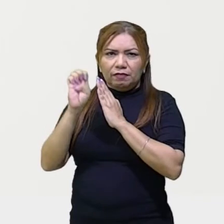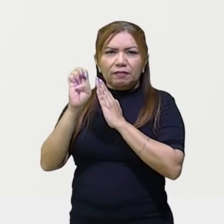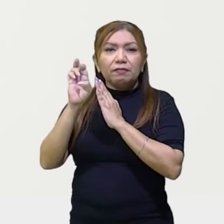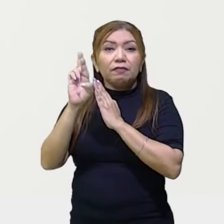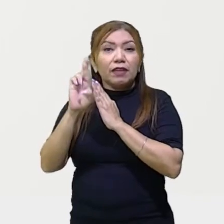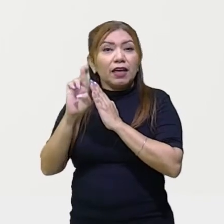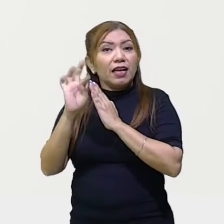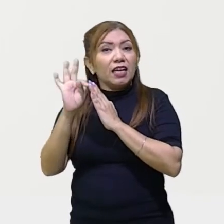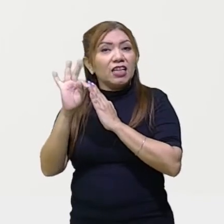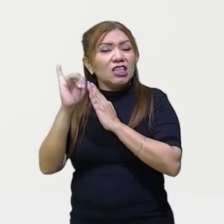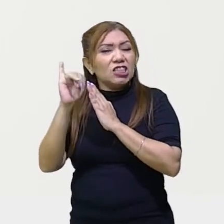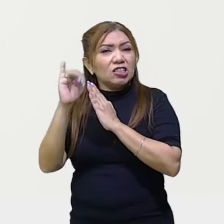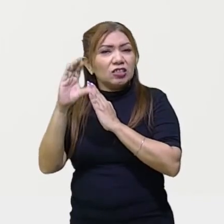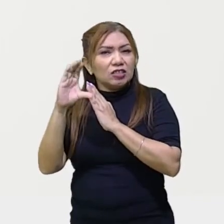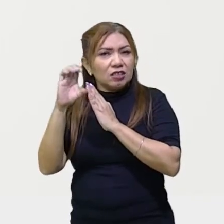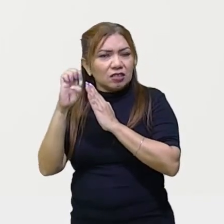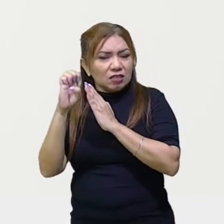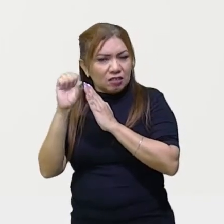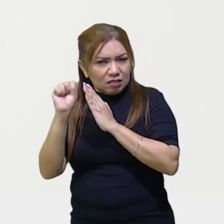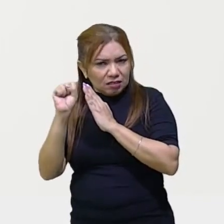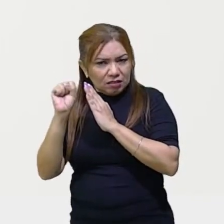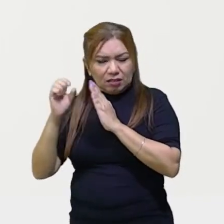vértice C